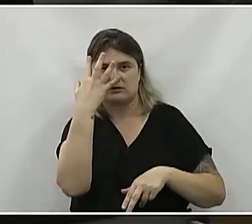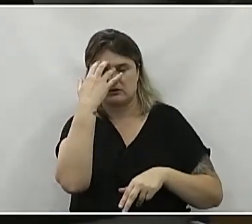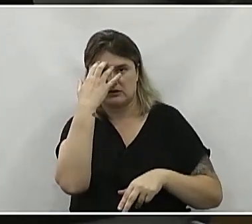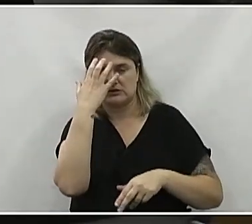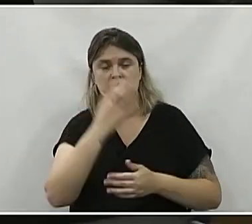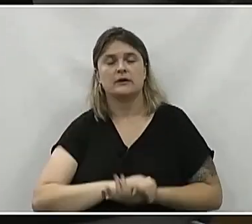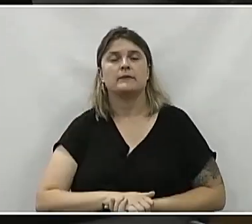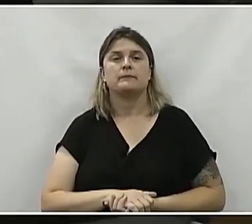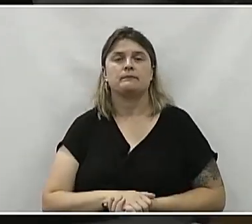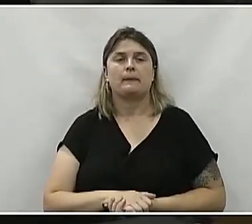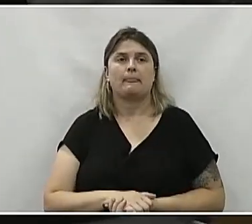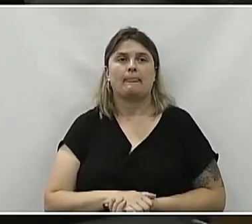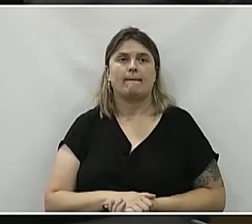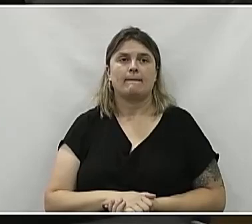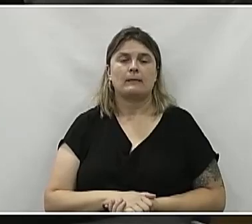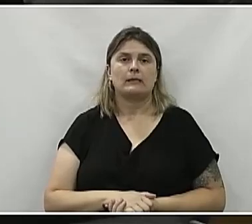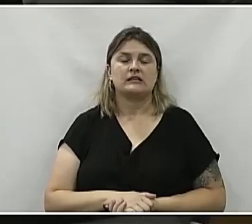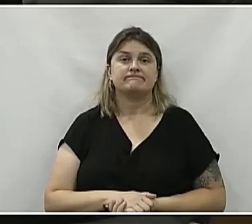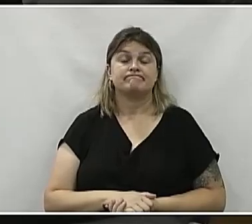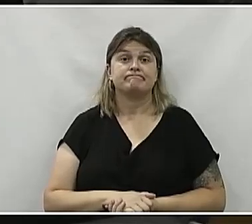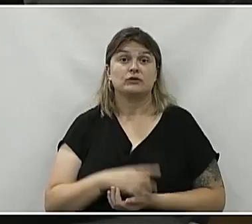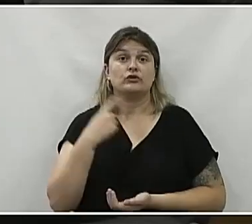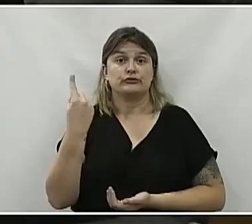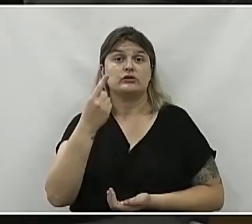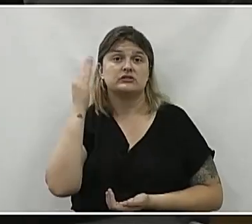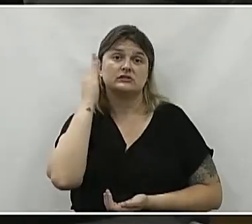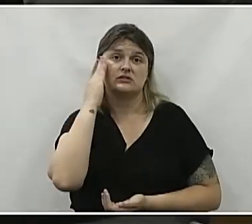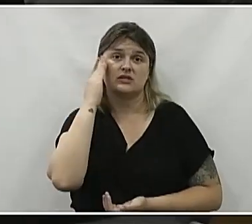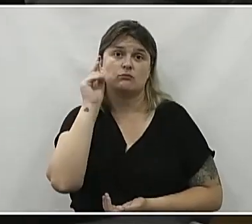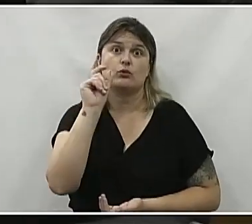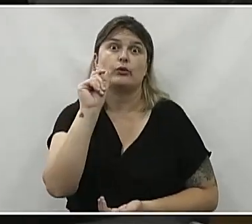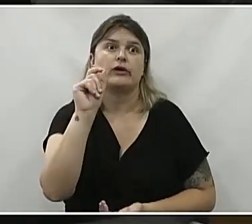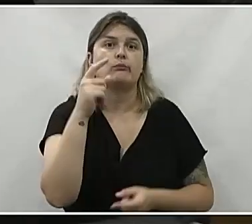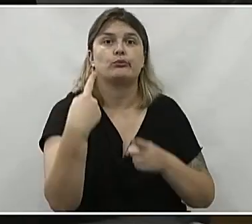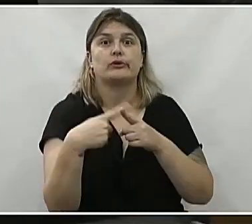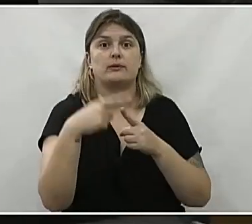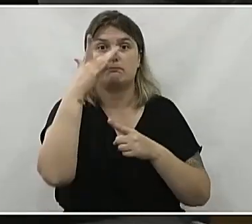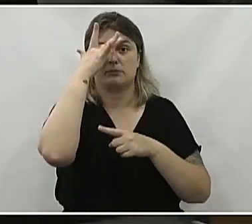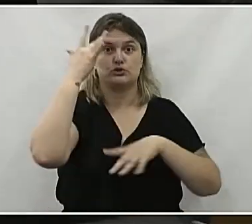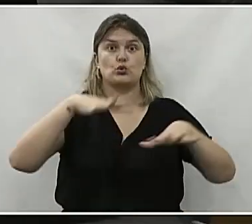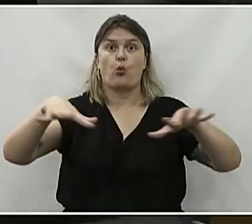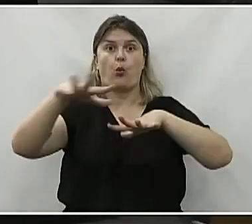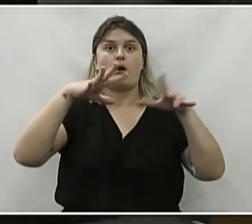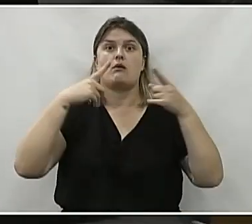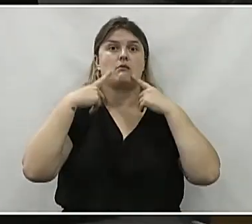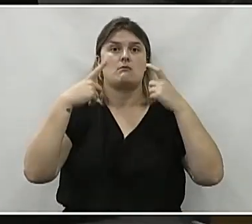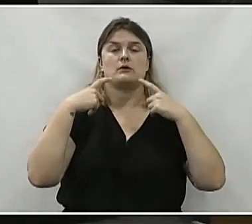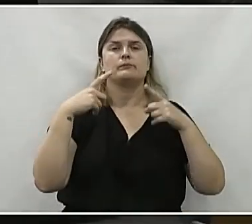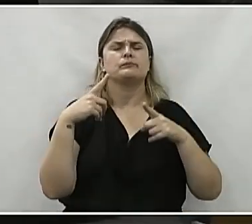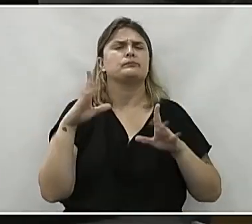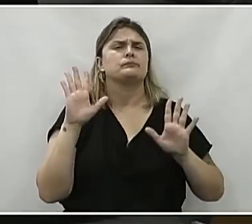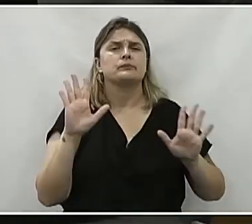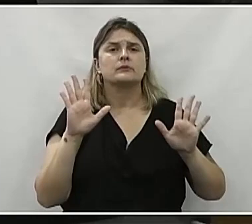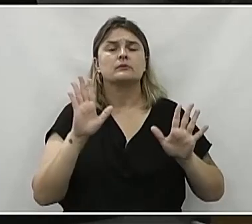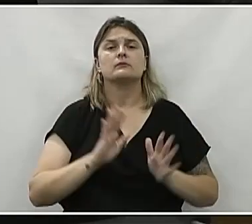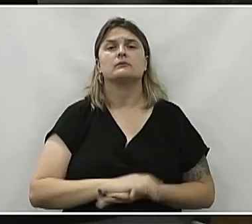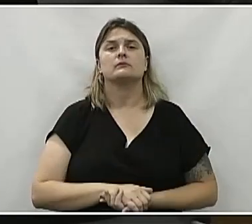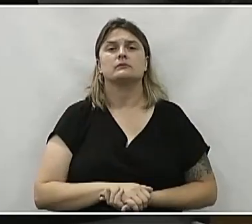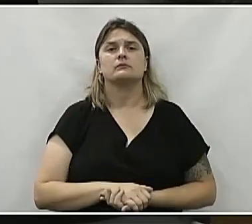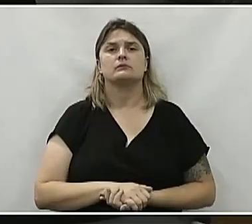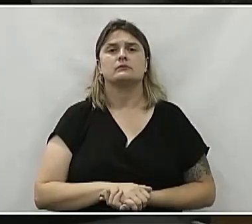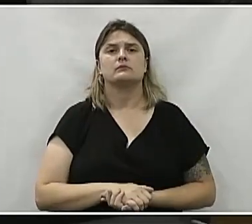disse é de se compreender mesmo que os ânimos se exaltem só que assim